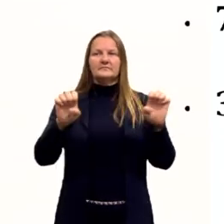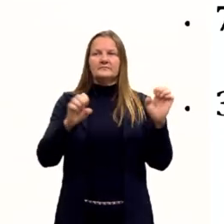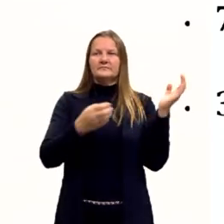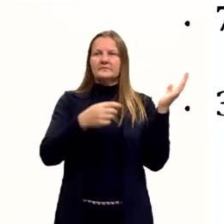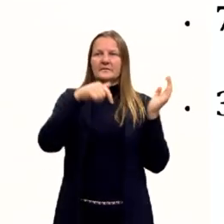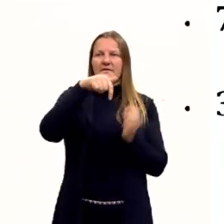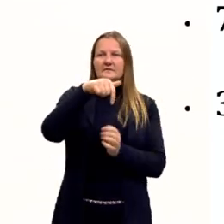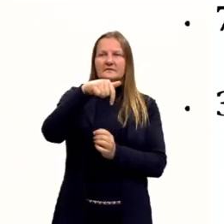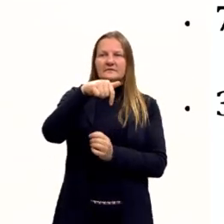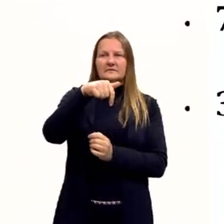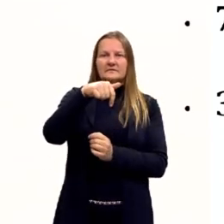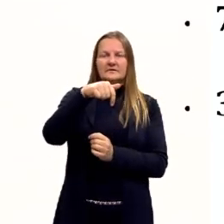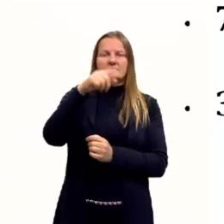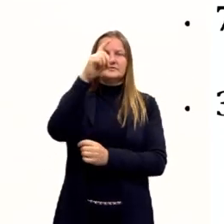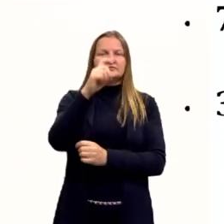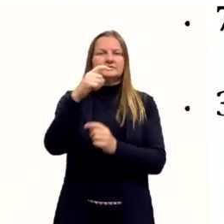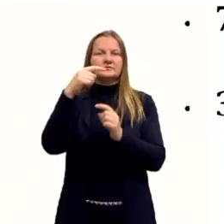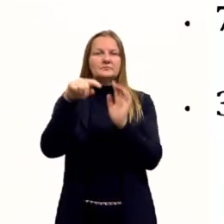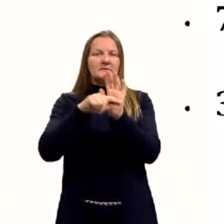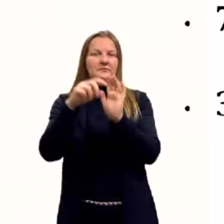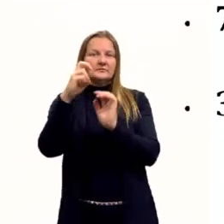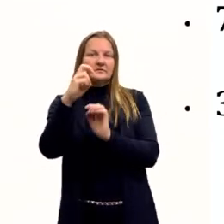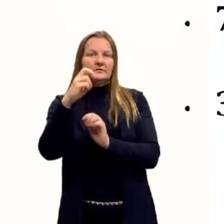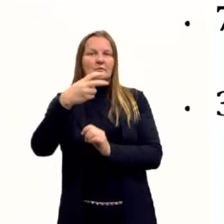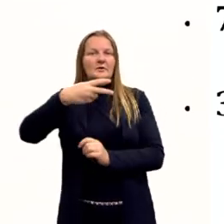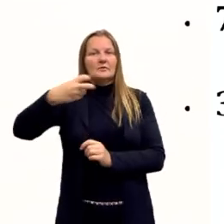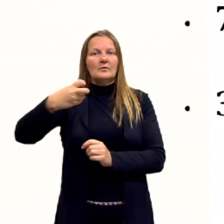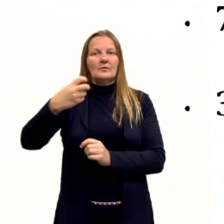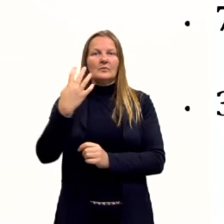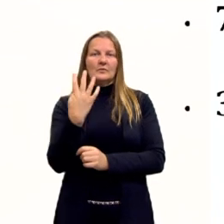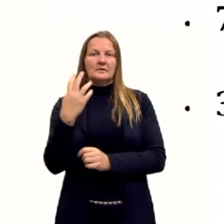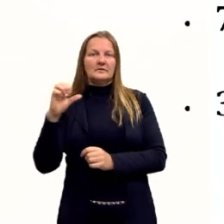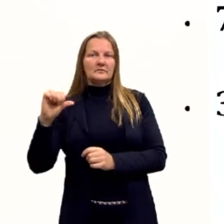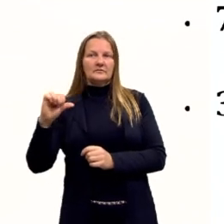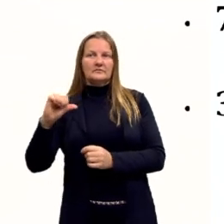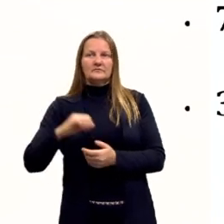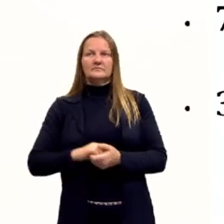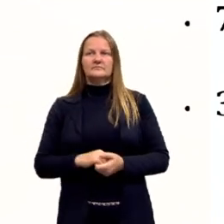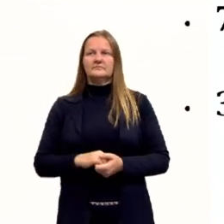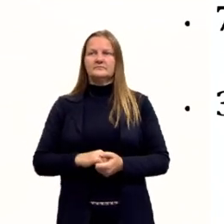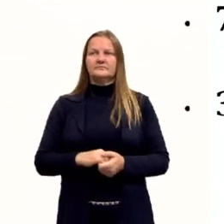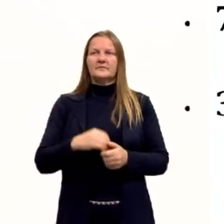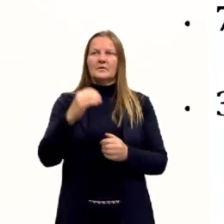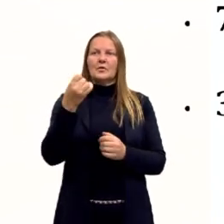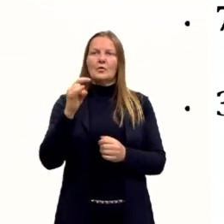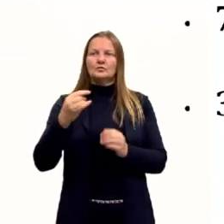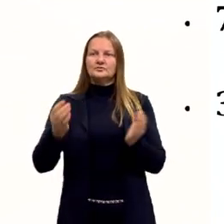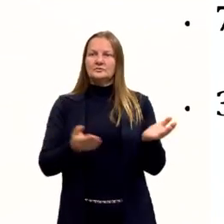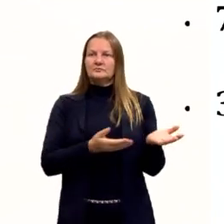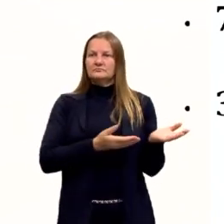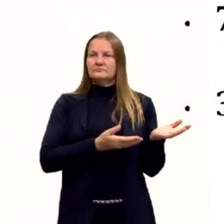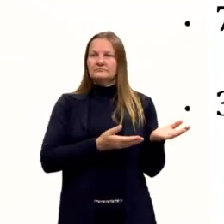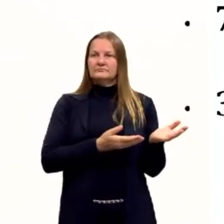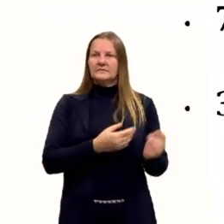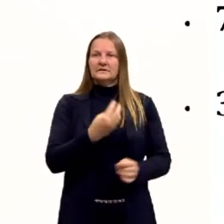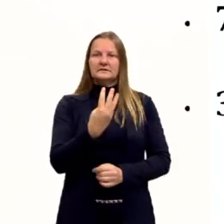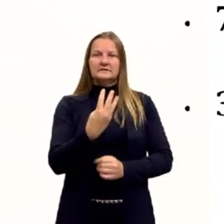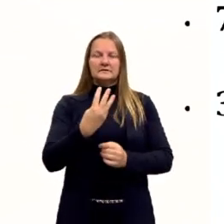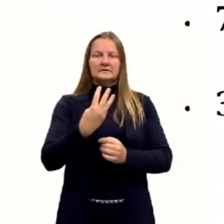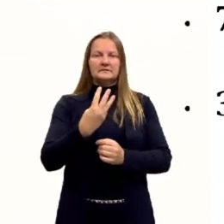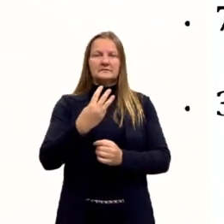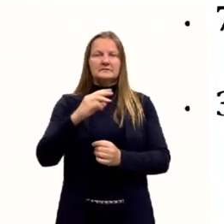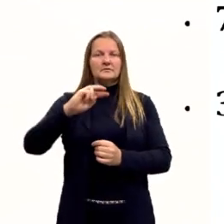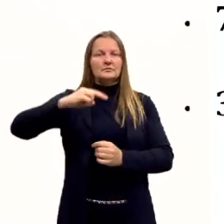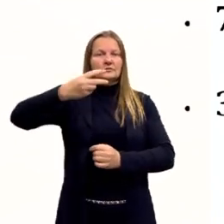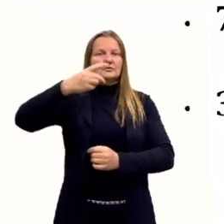7 elevado a x - 5 = 49 e a última equação 3 elevado